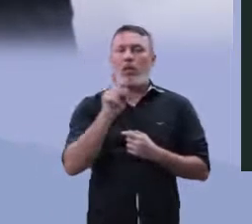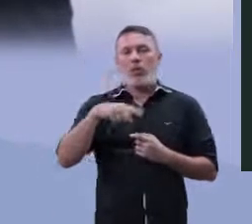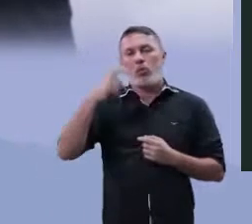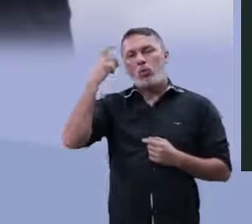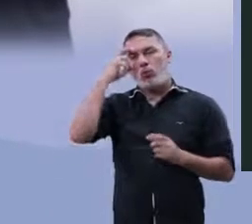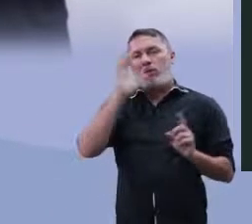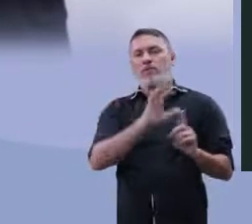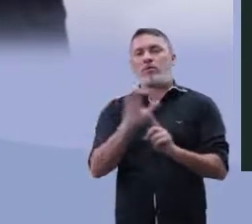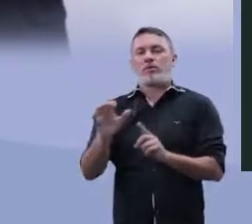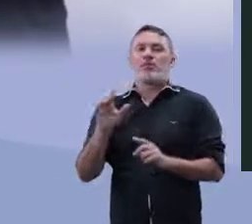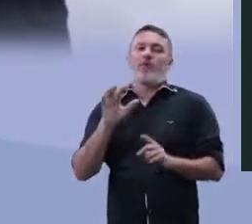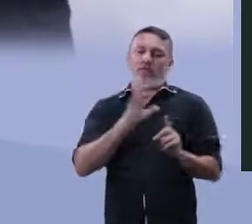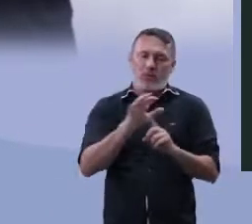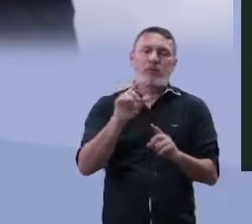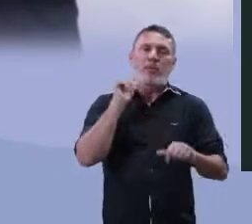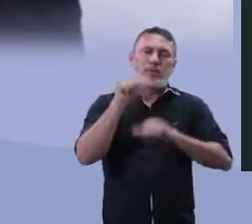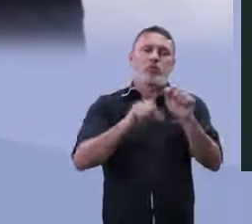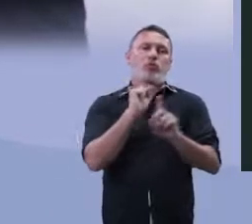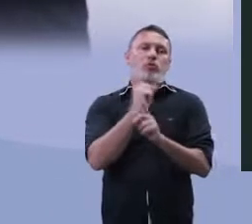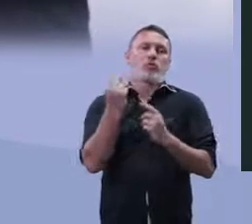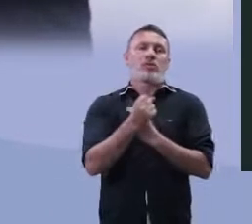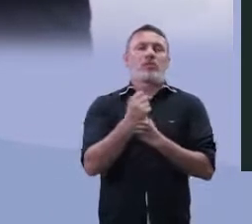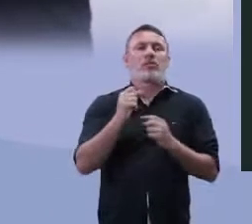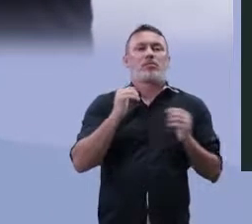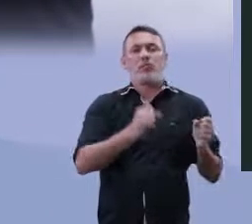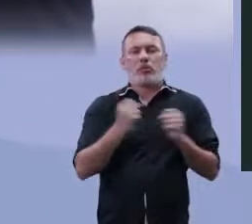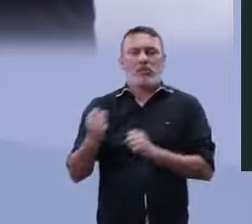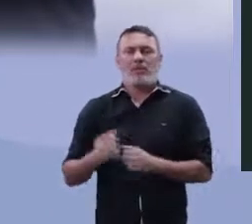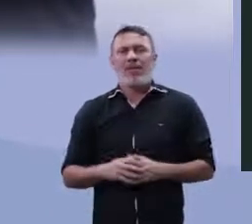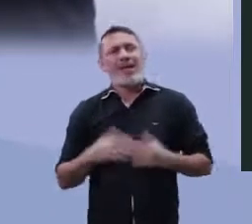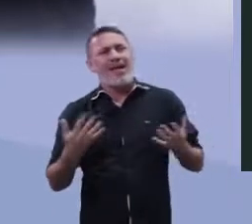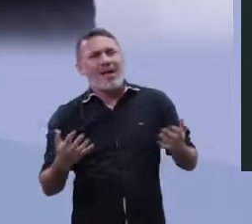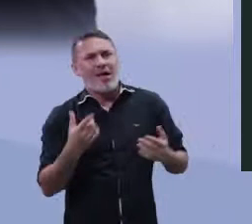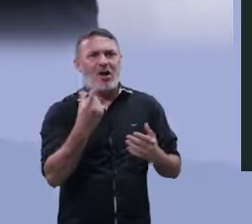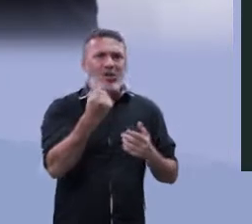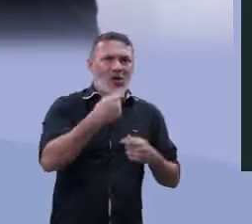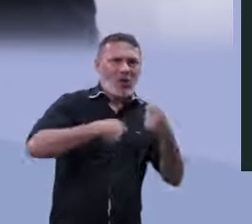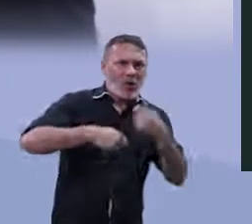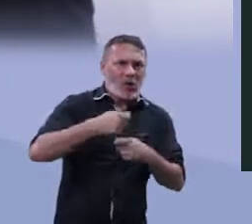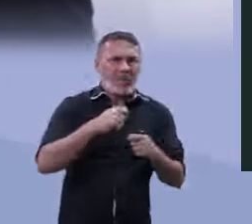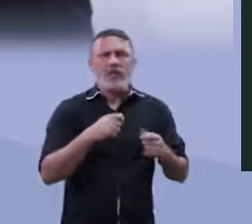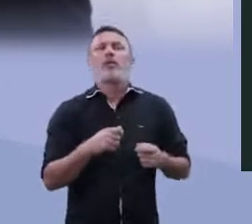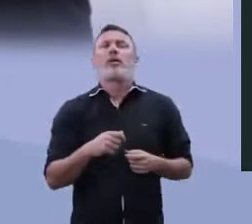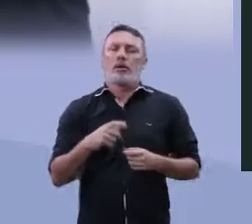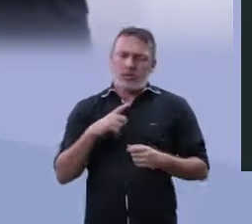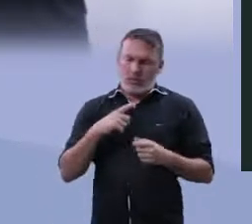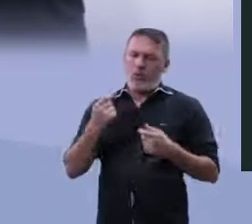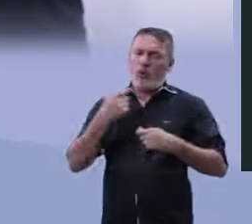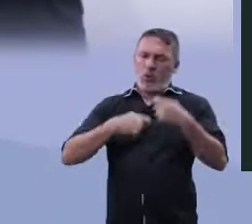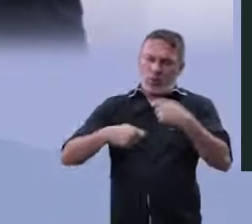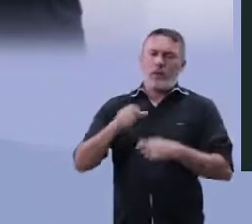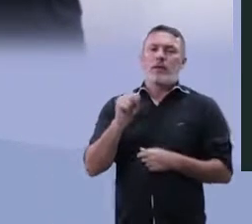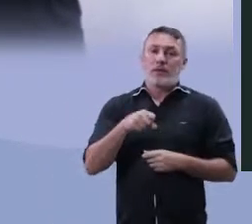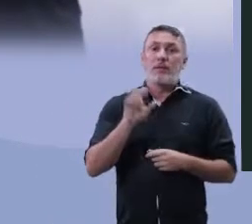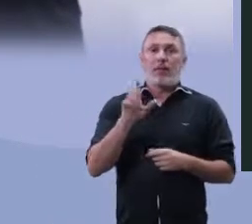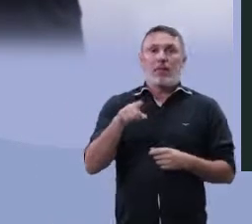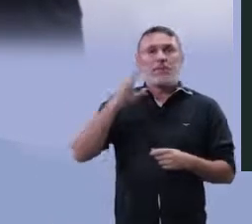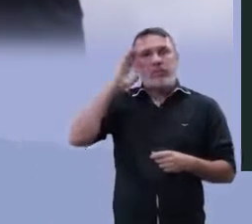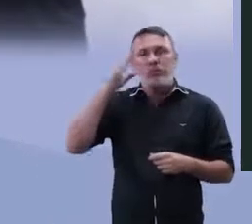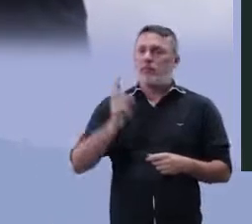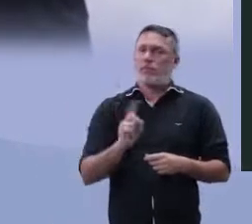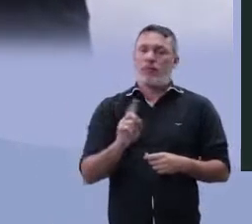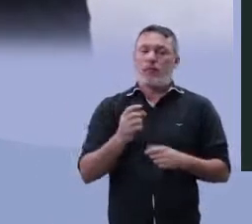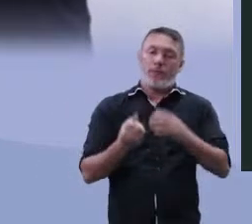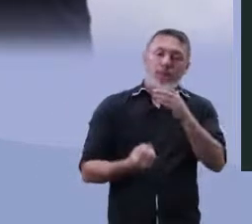a formação social, e sim um aspecto cultural que ele se torna preponderante. Ah, mas então o econômico não aparece? Não, aparece, mas ele